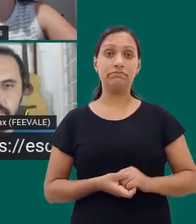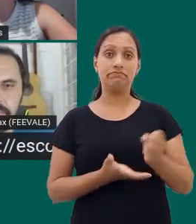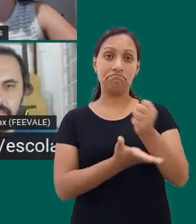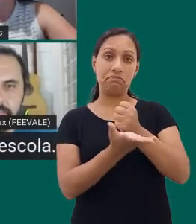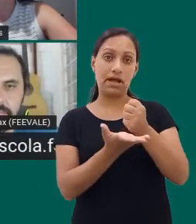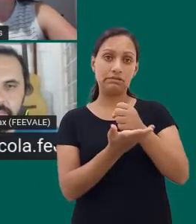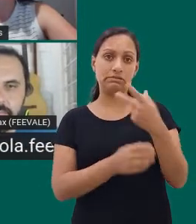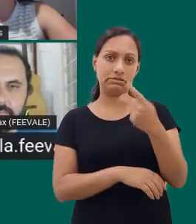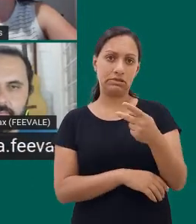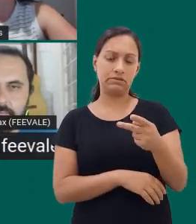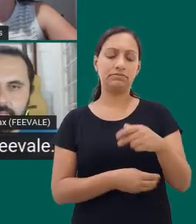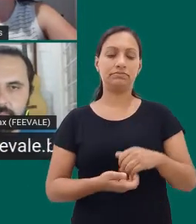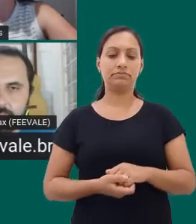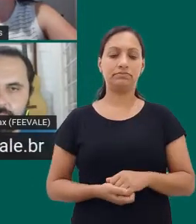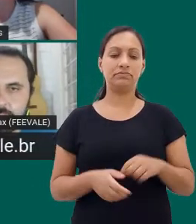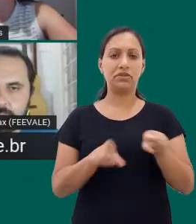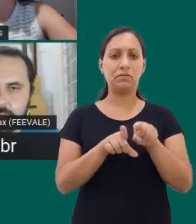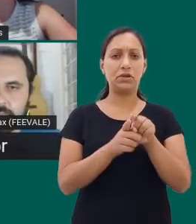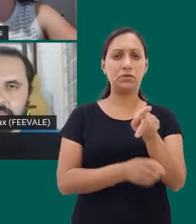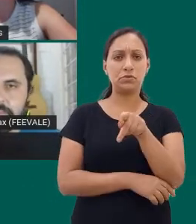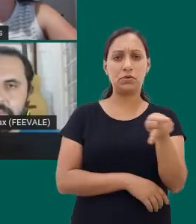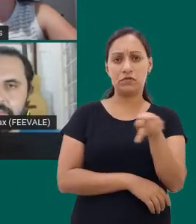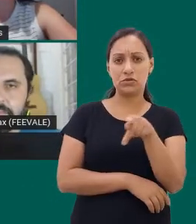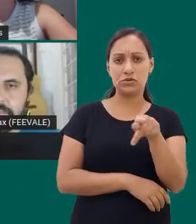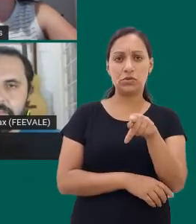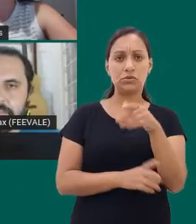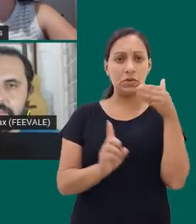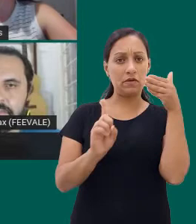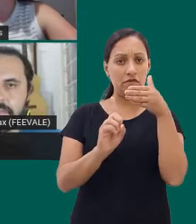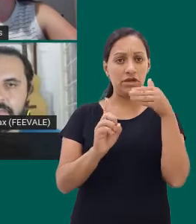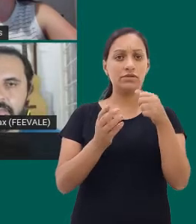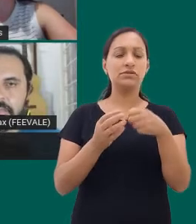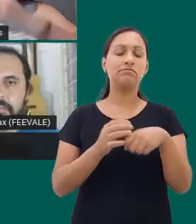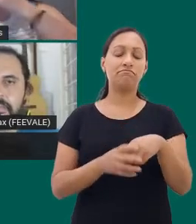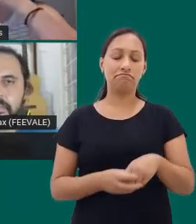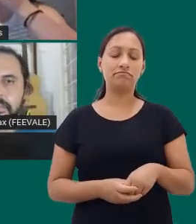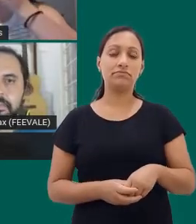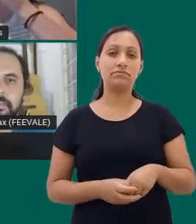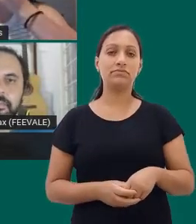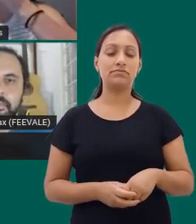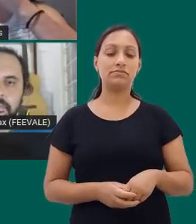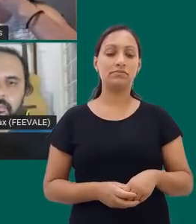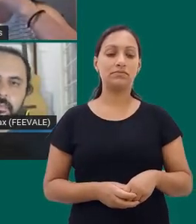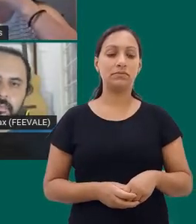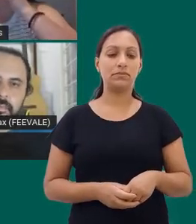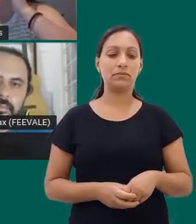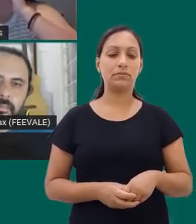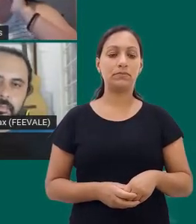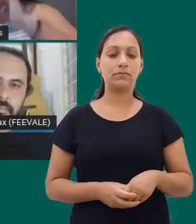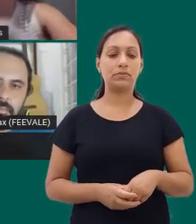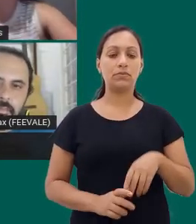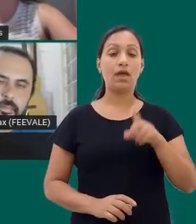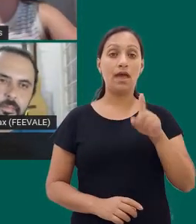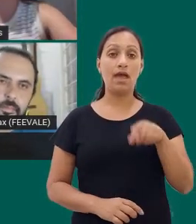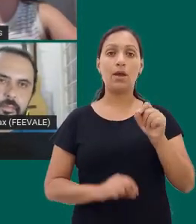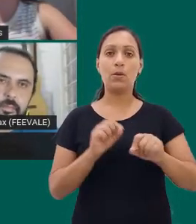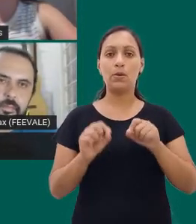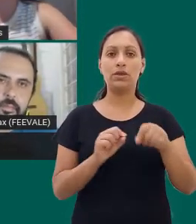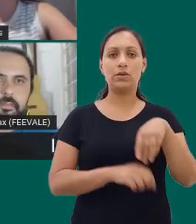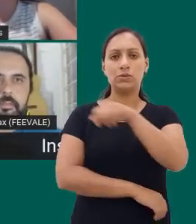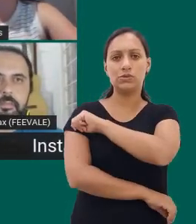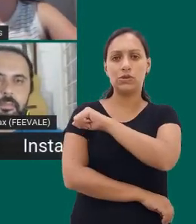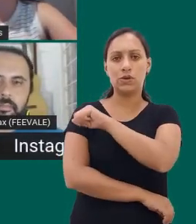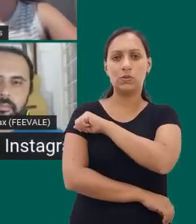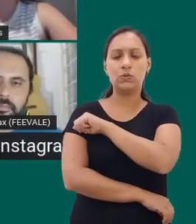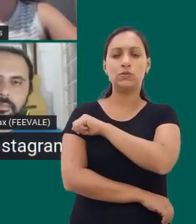Então, os professores se baseiam de uma forma geral, tá? Então, isso é o que os estudantes